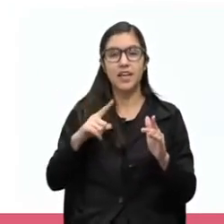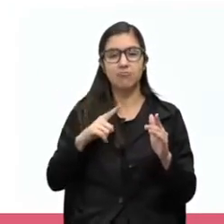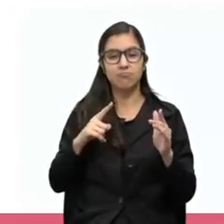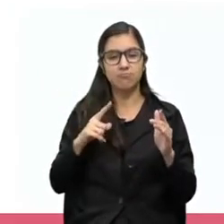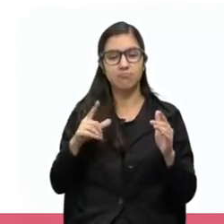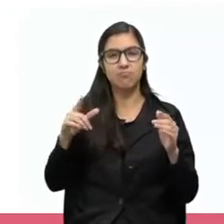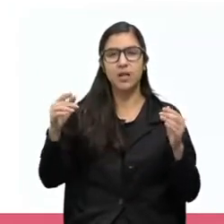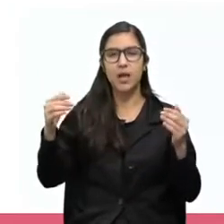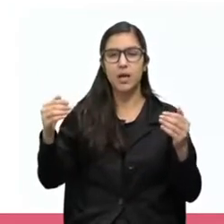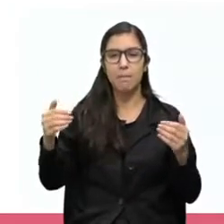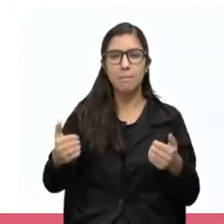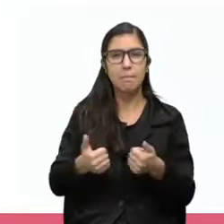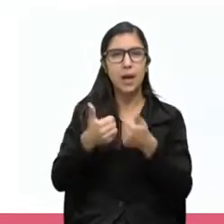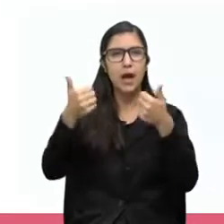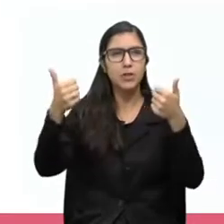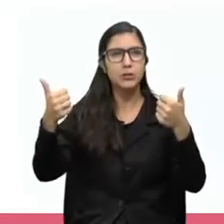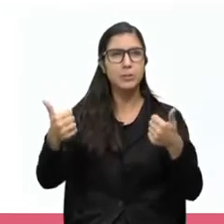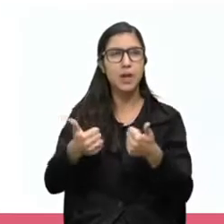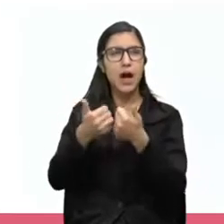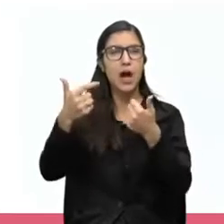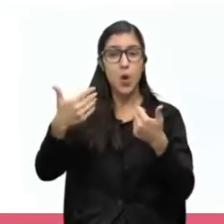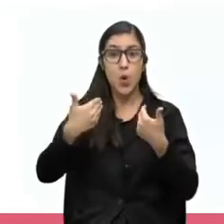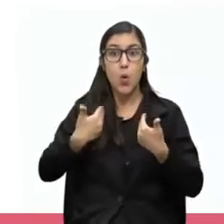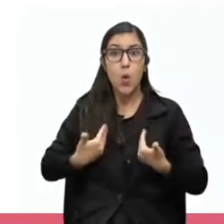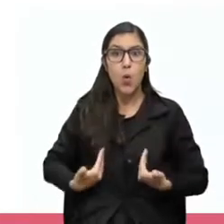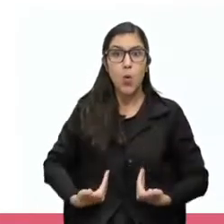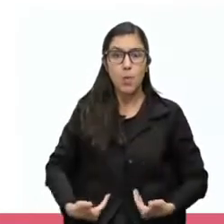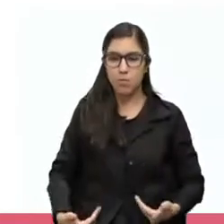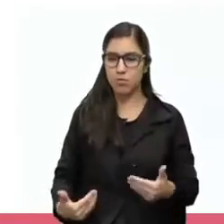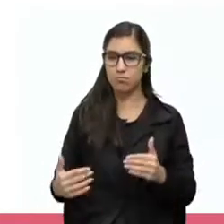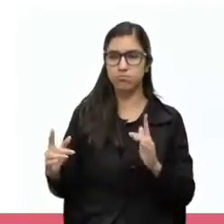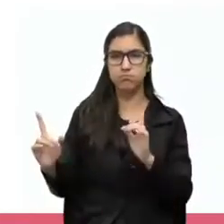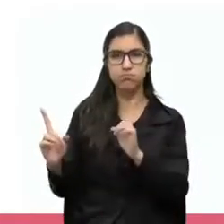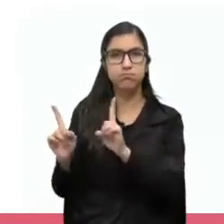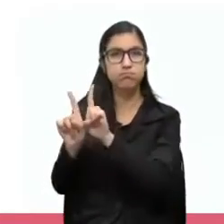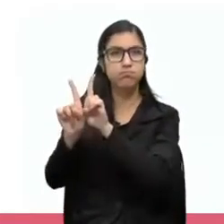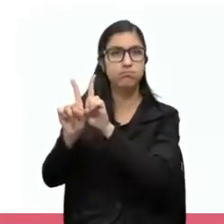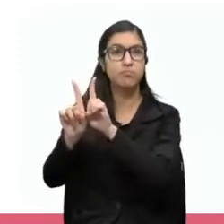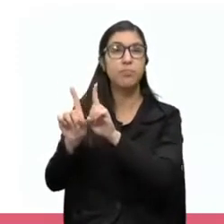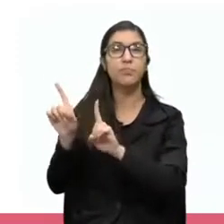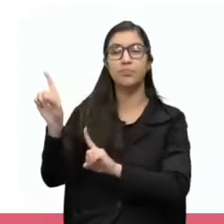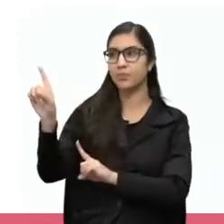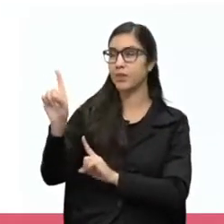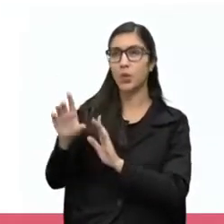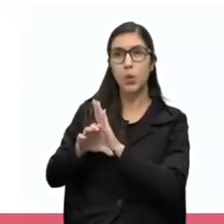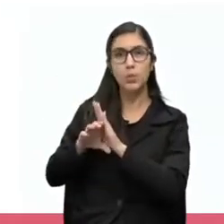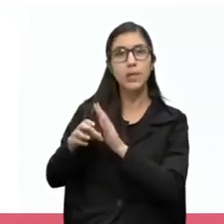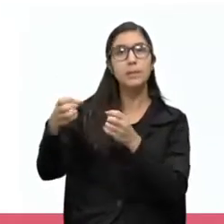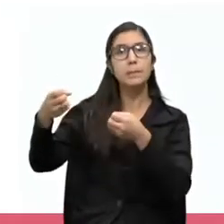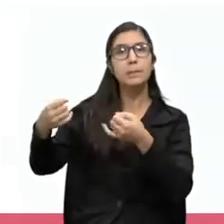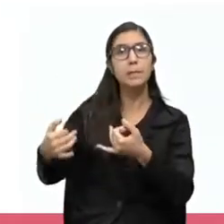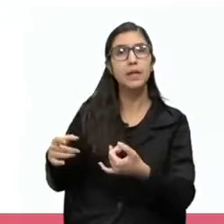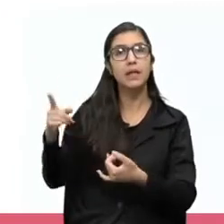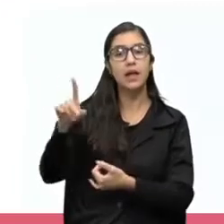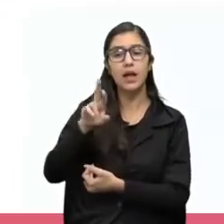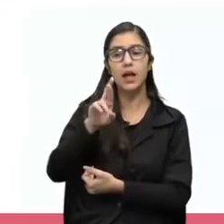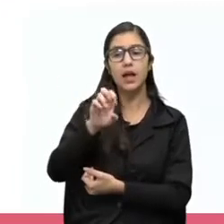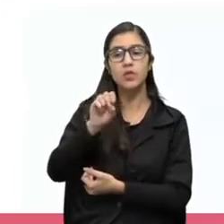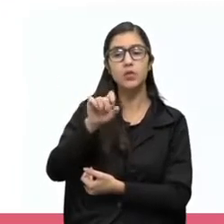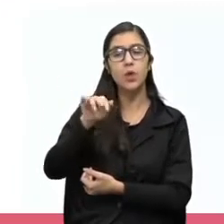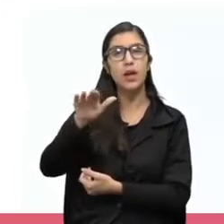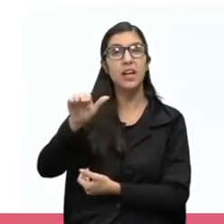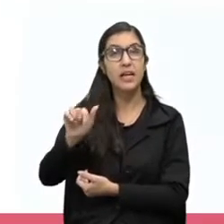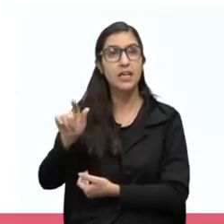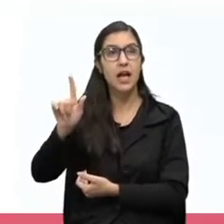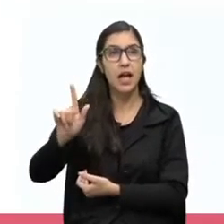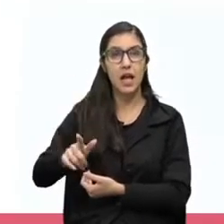e volta, é o corpo a corpo. Realizando uma leitura pedagógica deste conceito, a ressonância consiste na